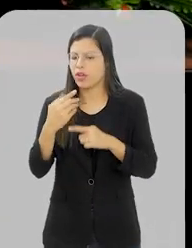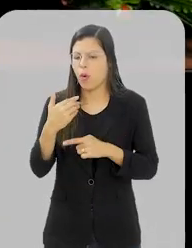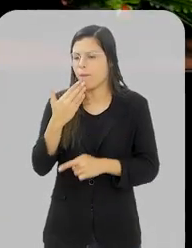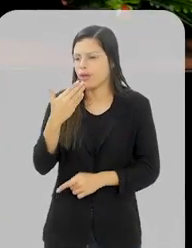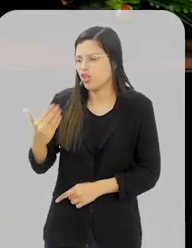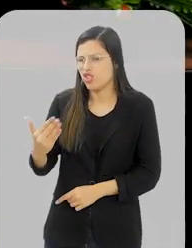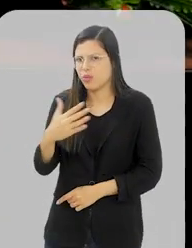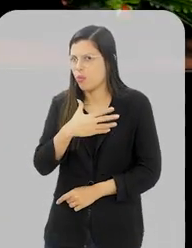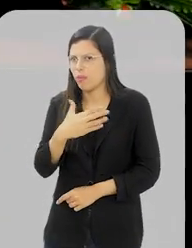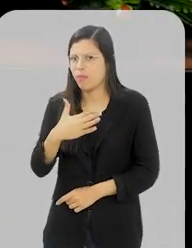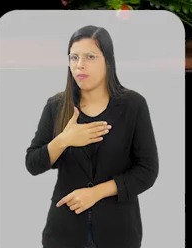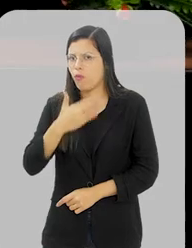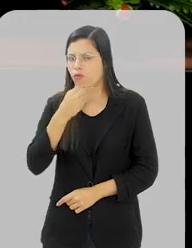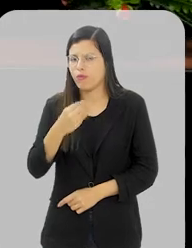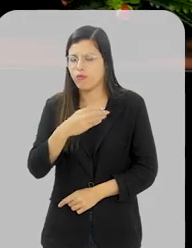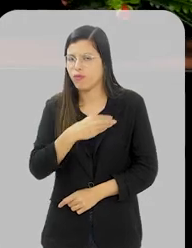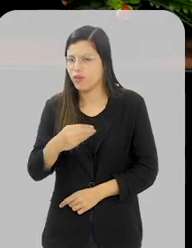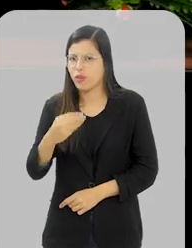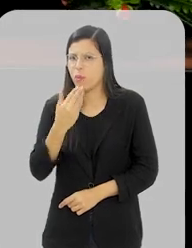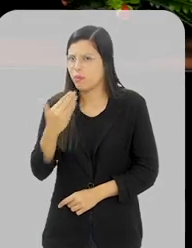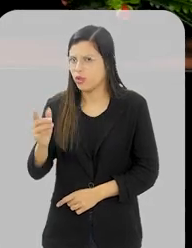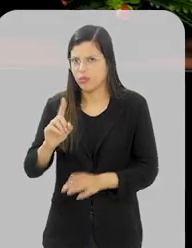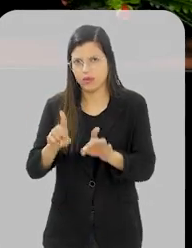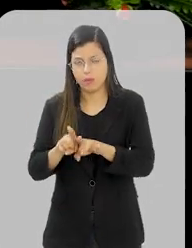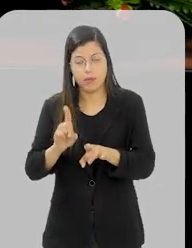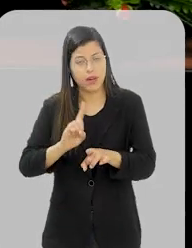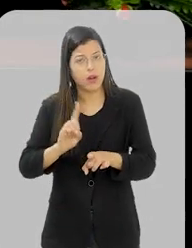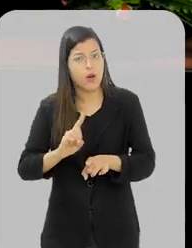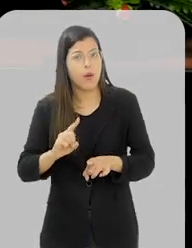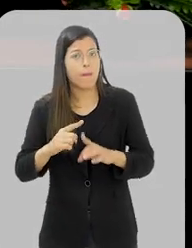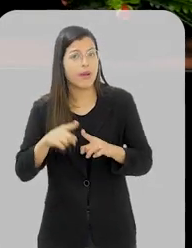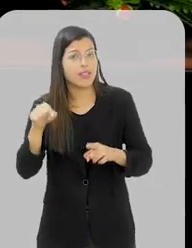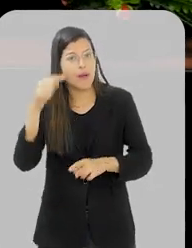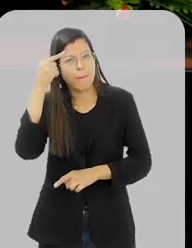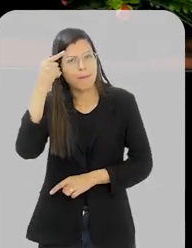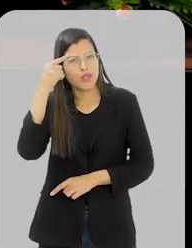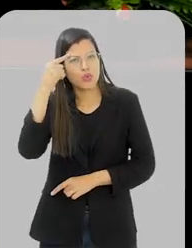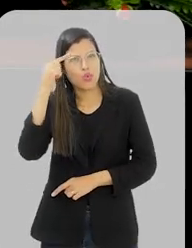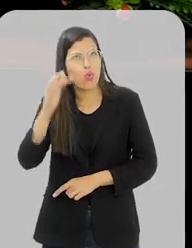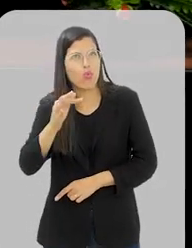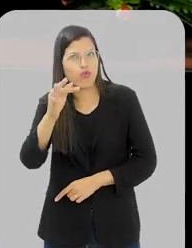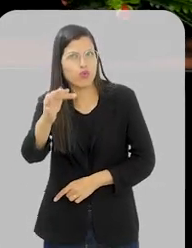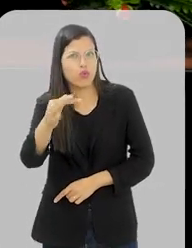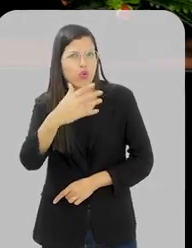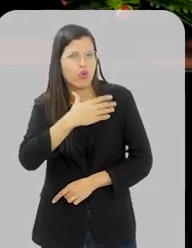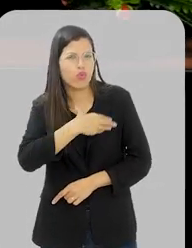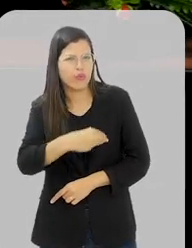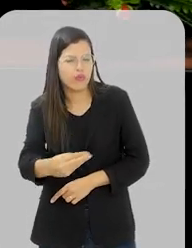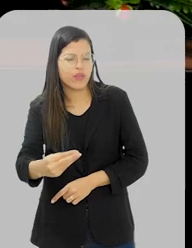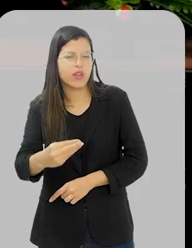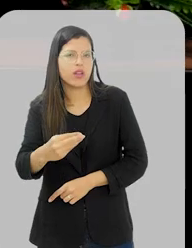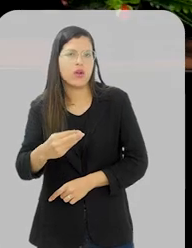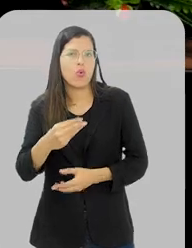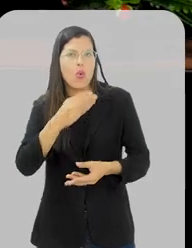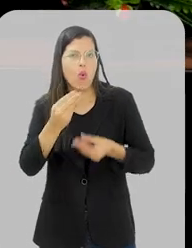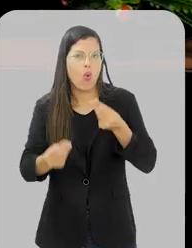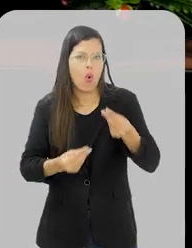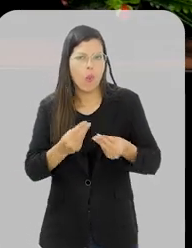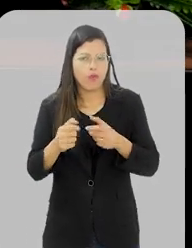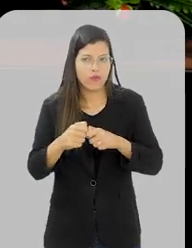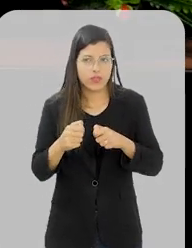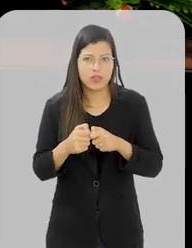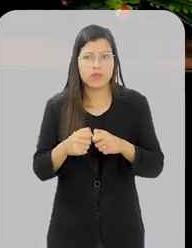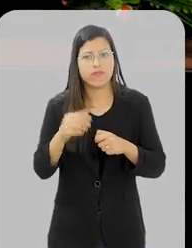importante porque no futuro en vindo filhos teriam que ter uma uma uma negociação de como ficaria Então ela achou isso muito importante achou